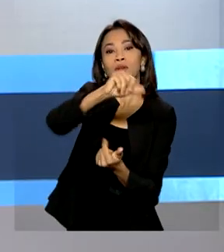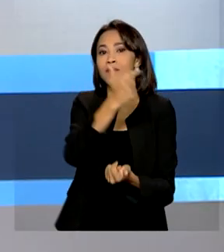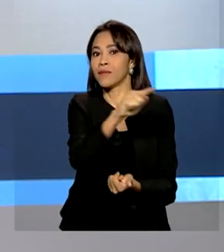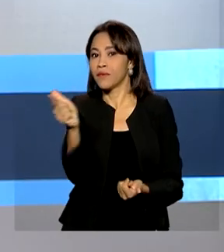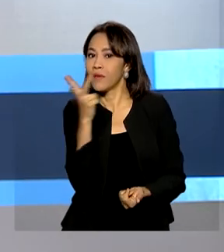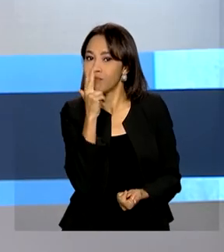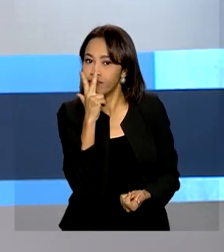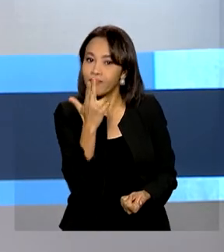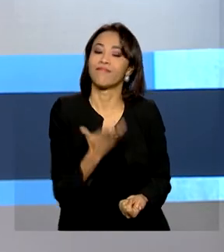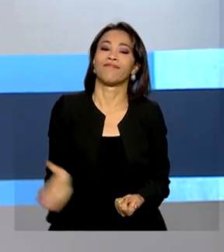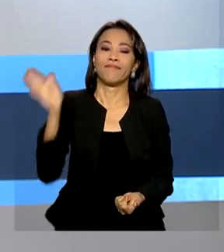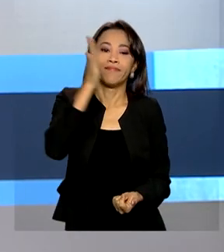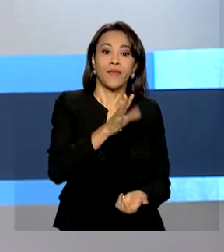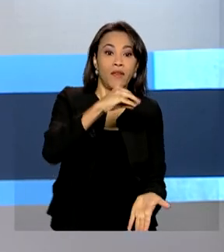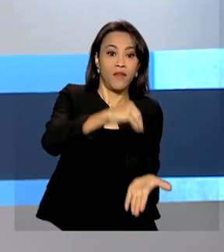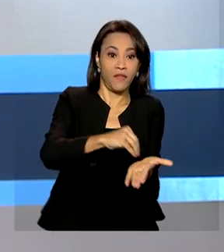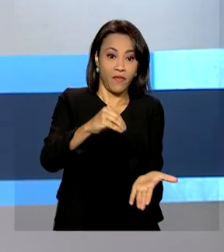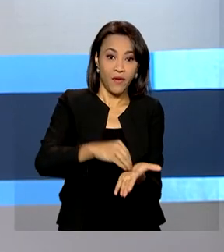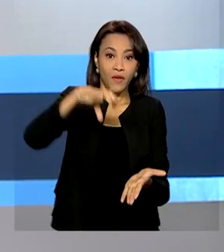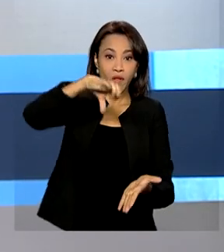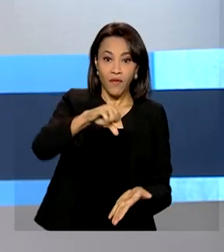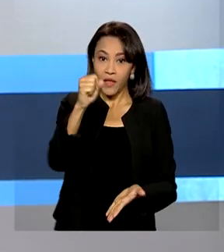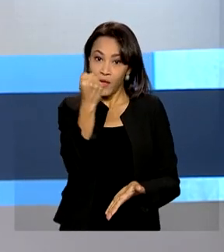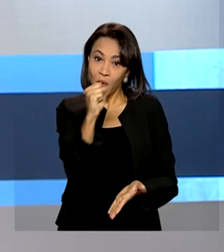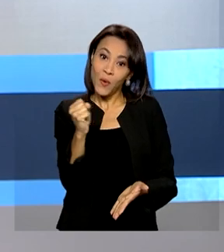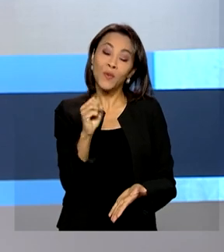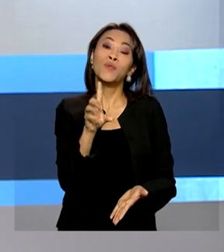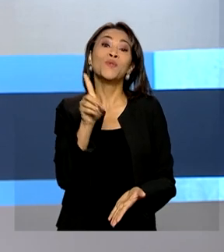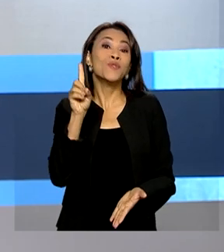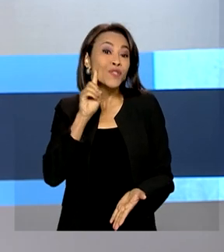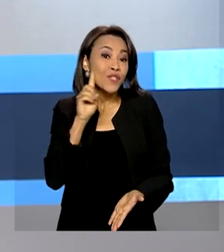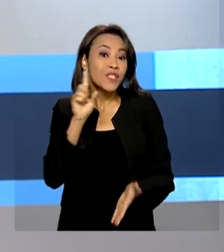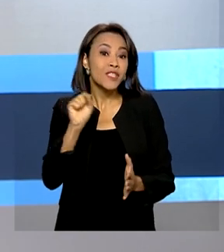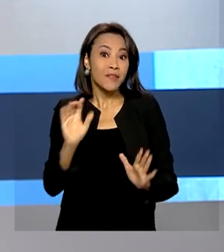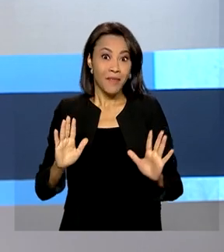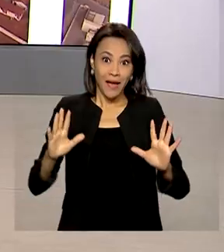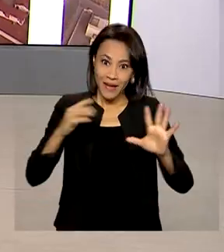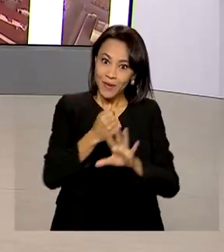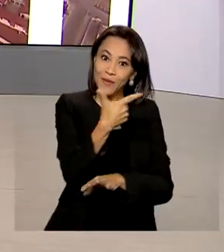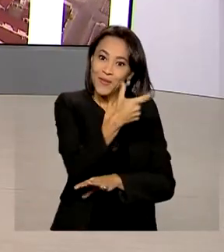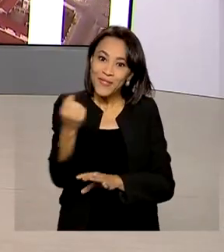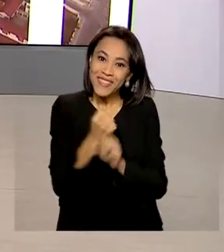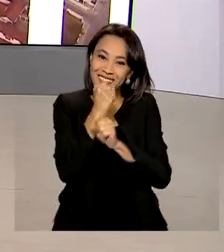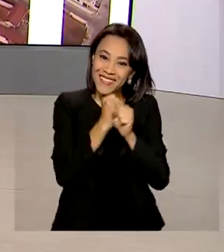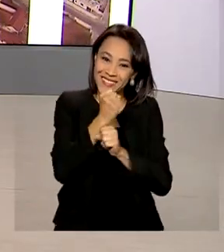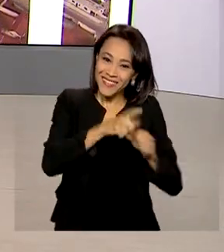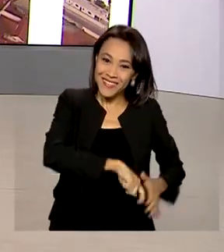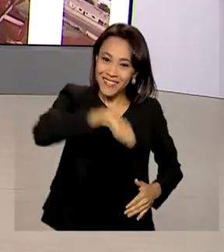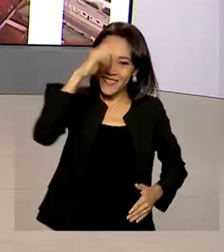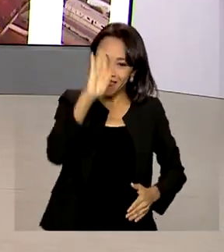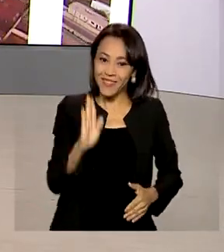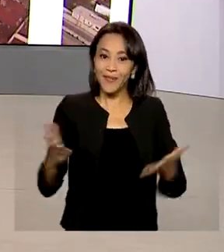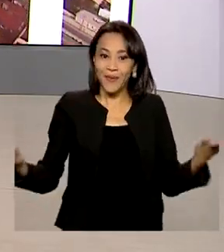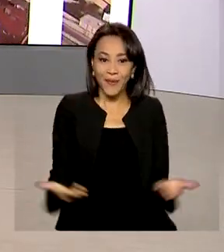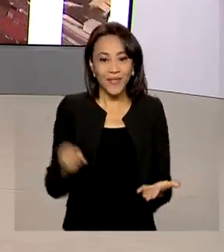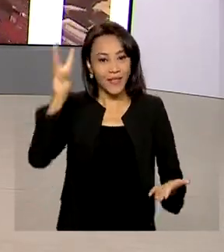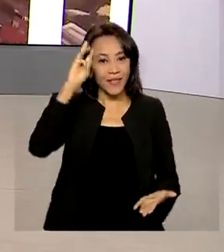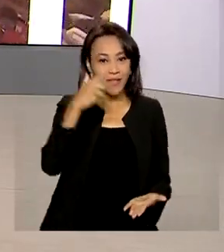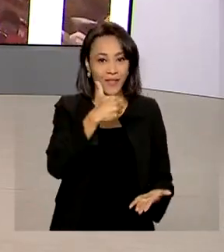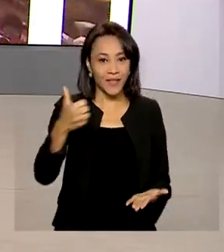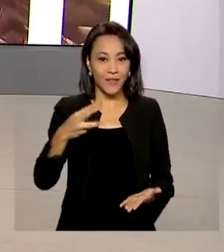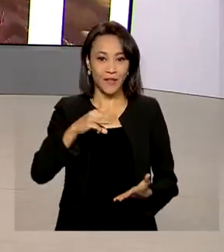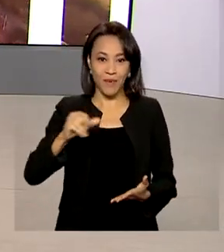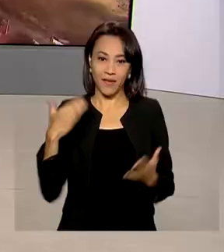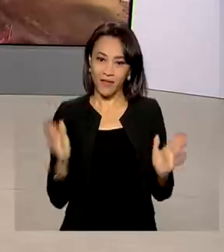e faltam 98 dias para o Bicentenário da Independência do Brasil terça-feira 31 de Maio